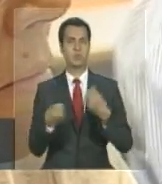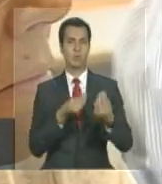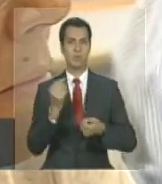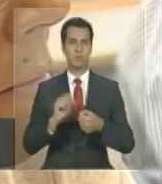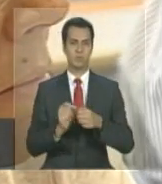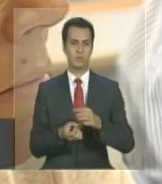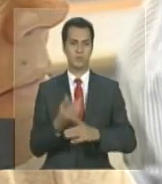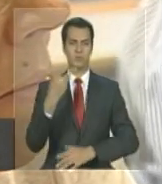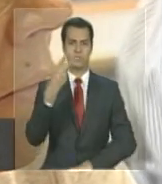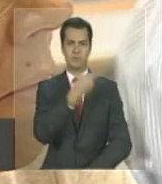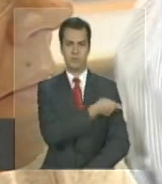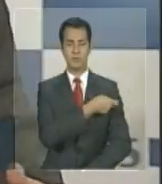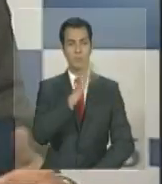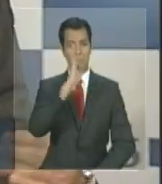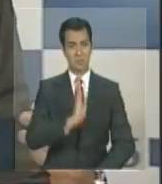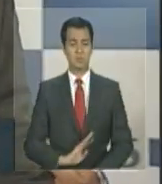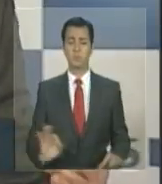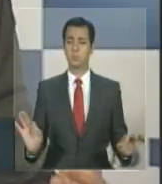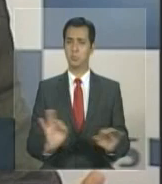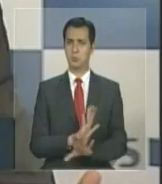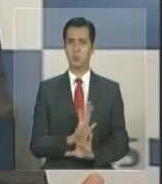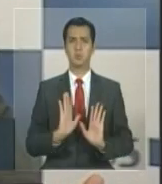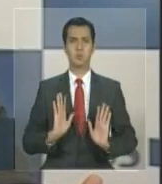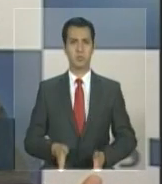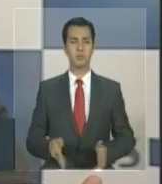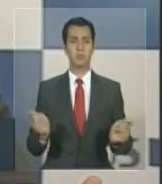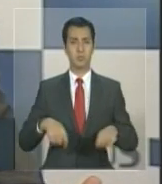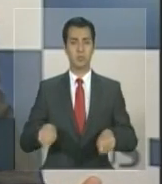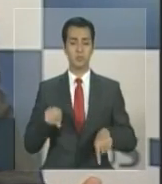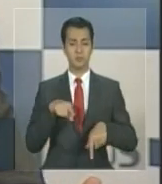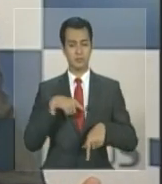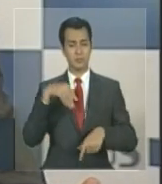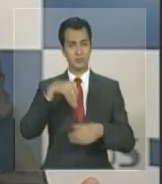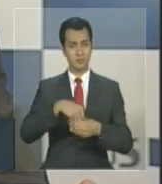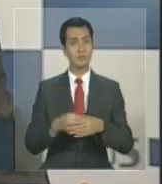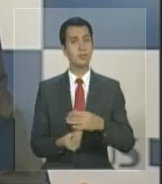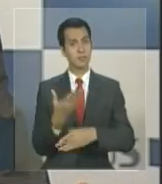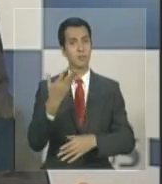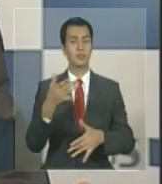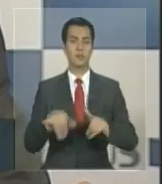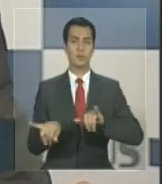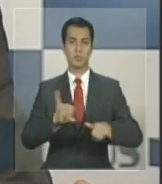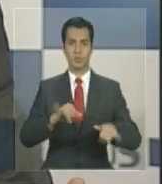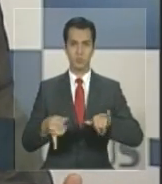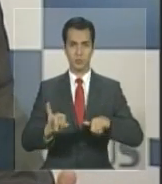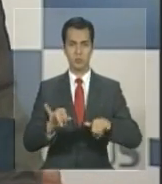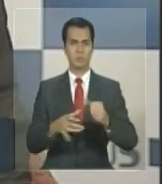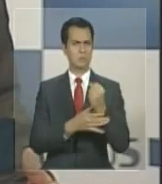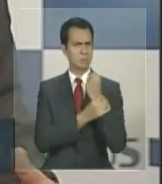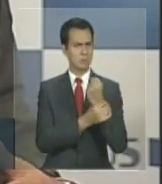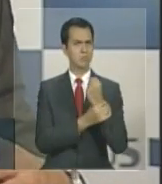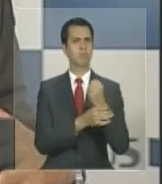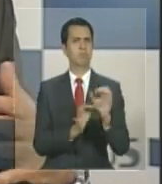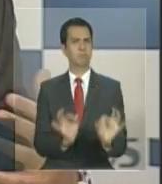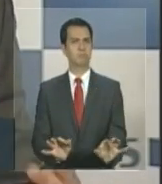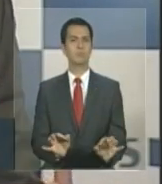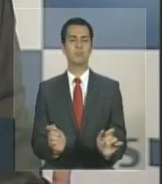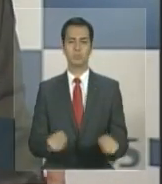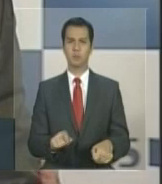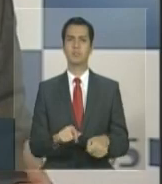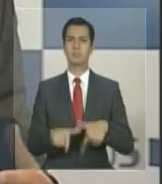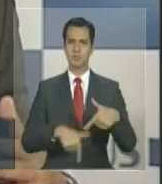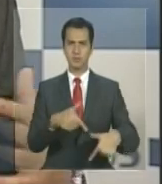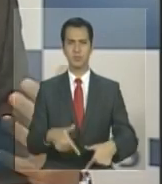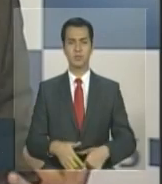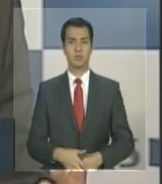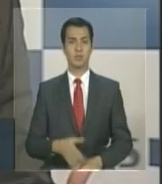está pronto para se estruturar para isso, para ter laboratórios de segurança no nosso país que possam fazer isso. E esse